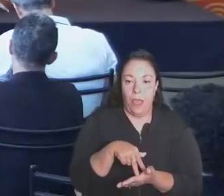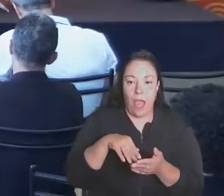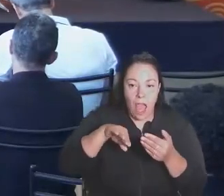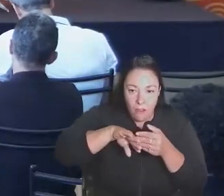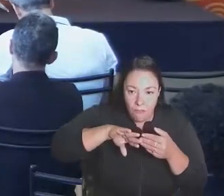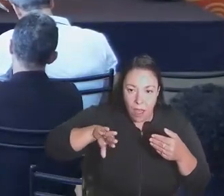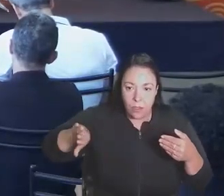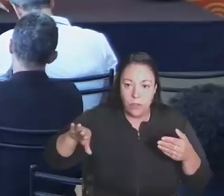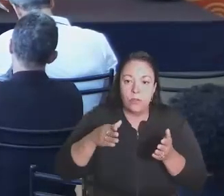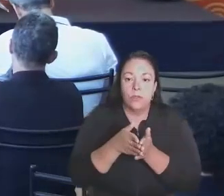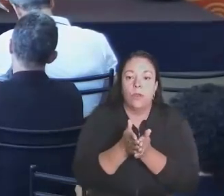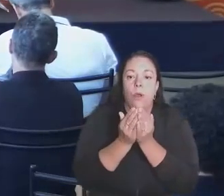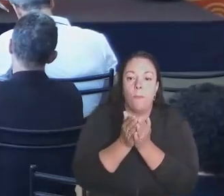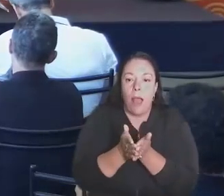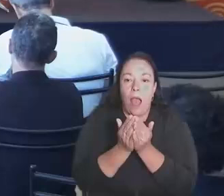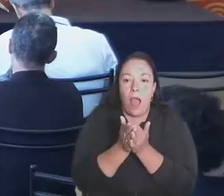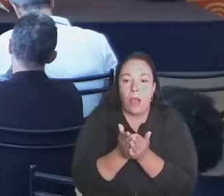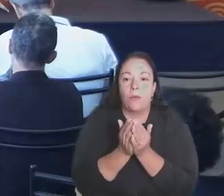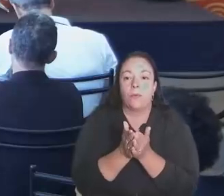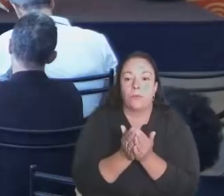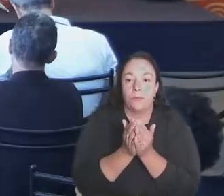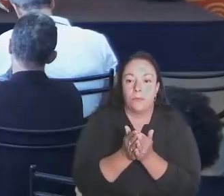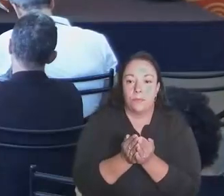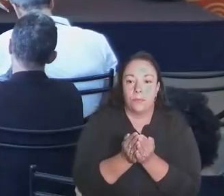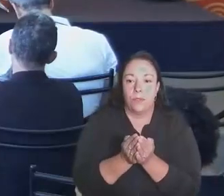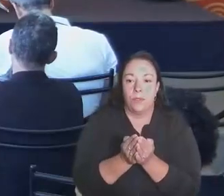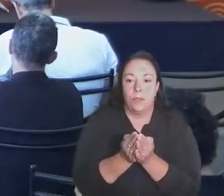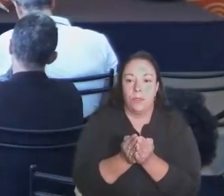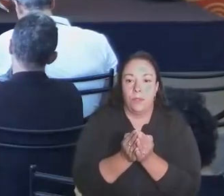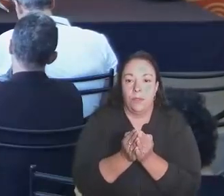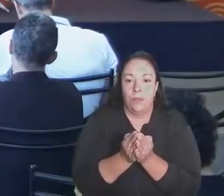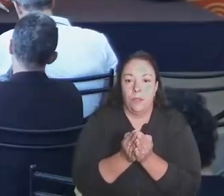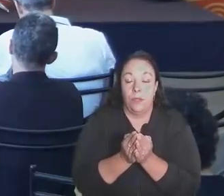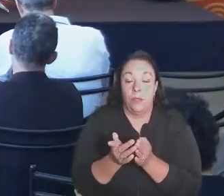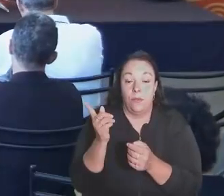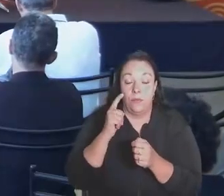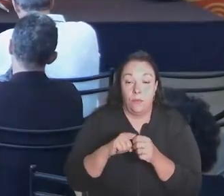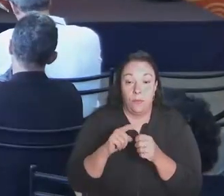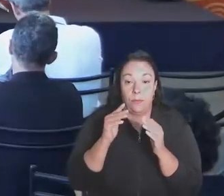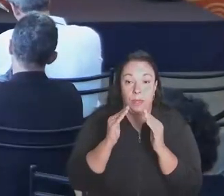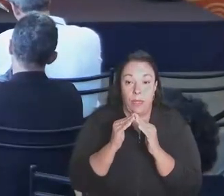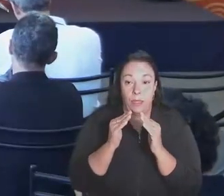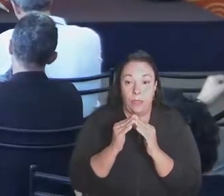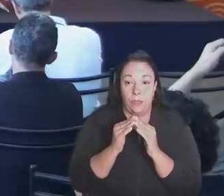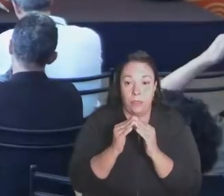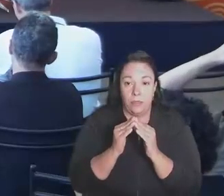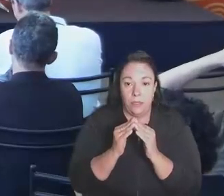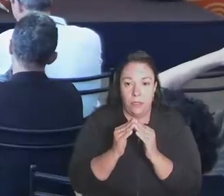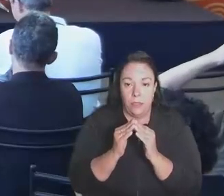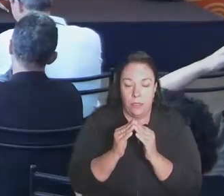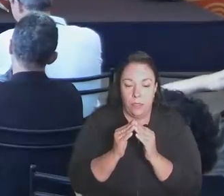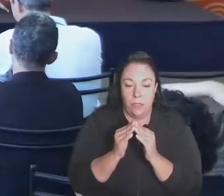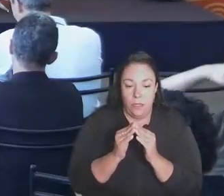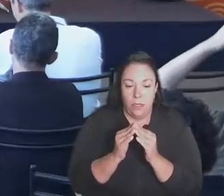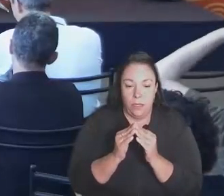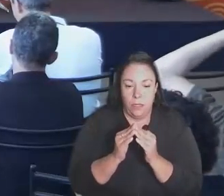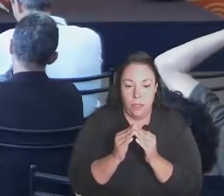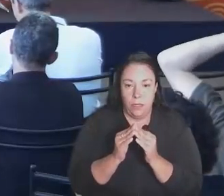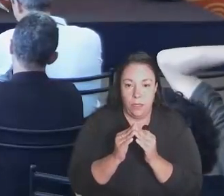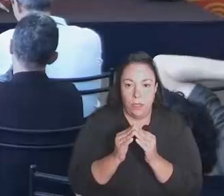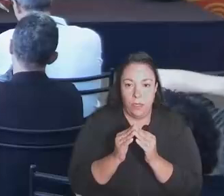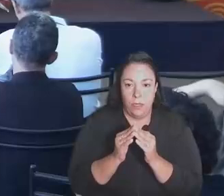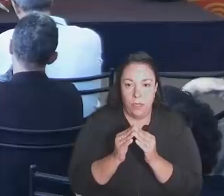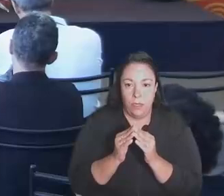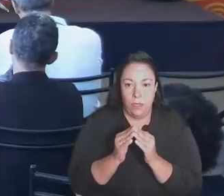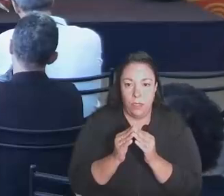afastou ela. Eles voltaram para a chalana na mesma hora. Ele ficou, se eu não me engano, acho que ele não voltou no